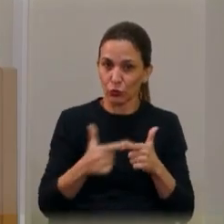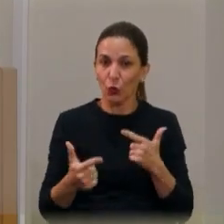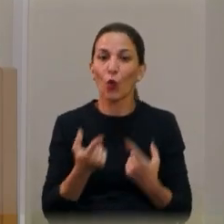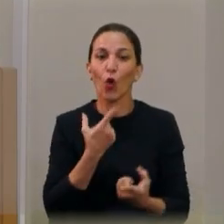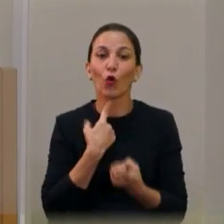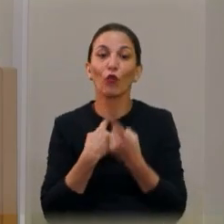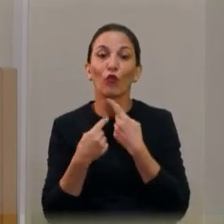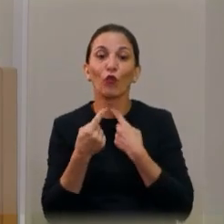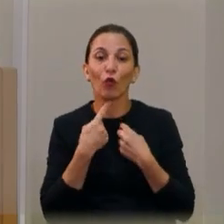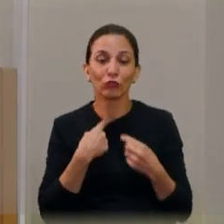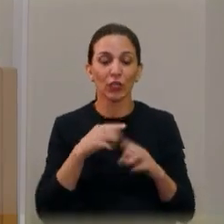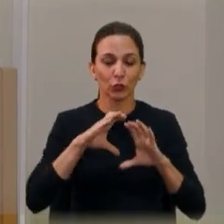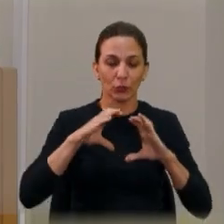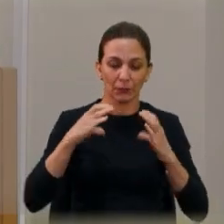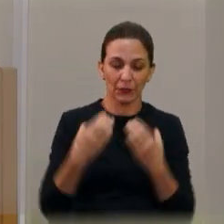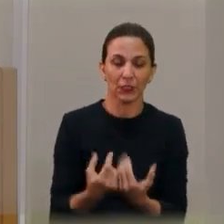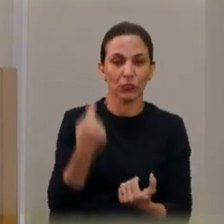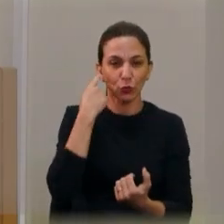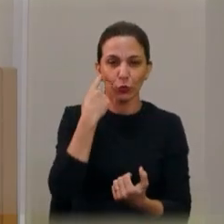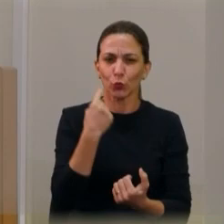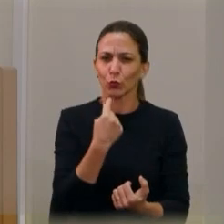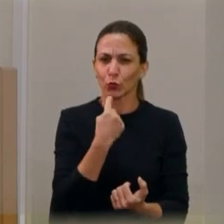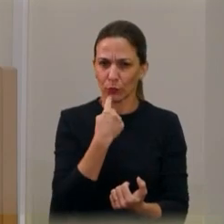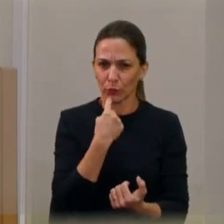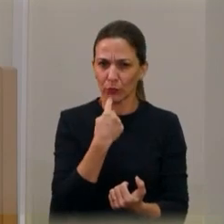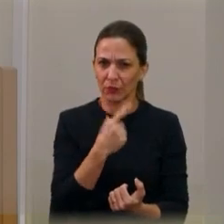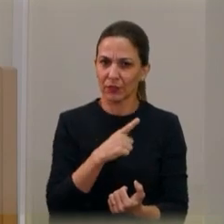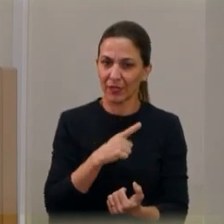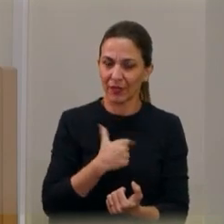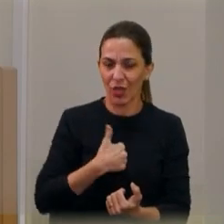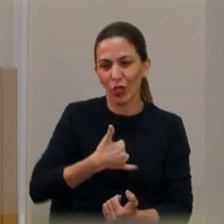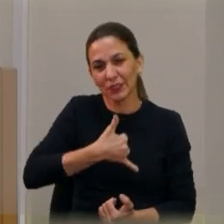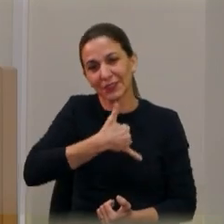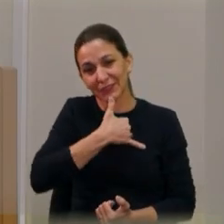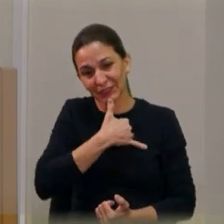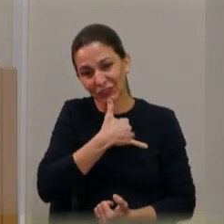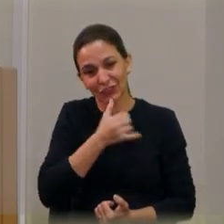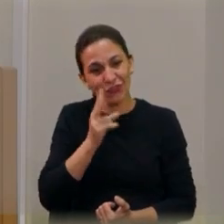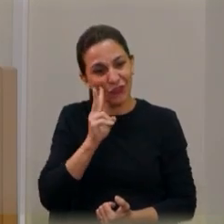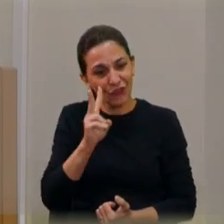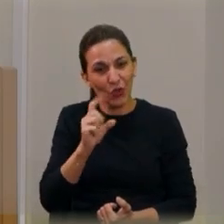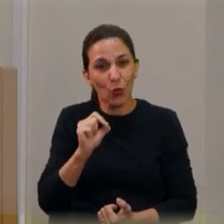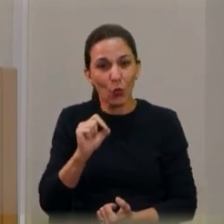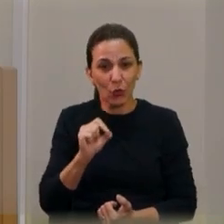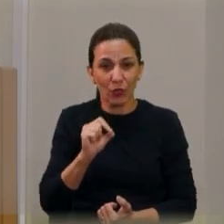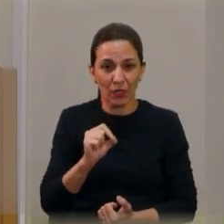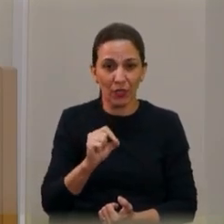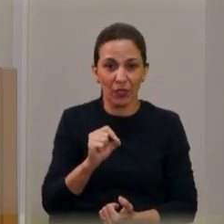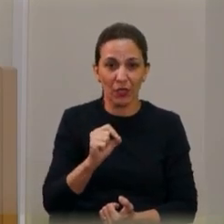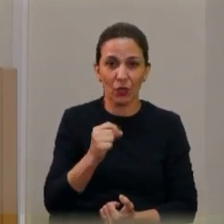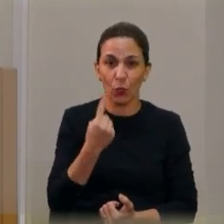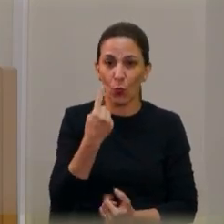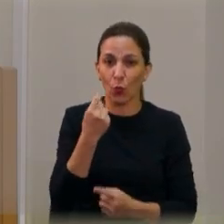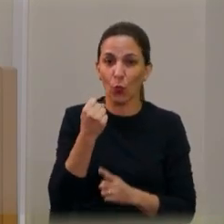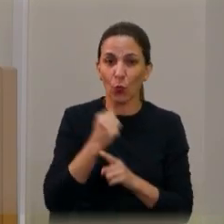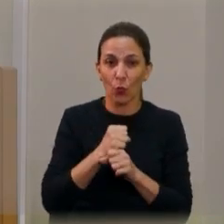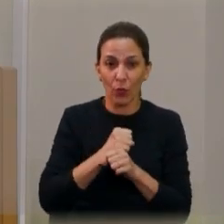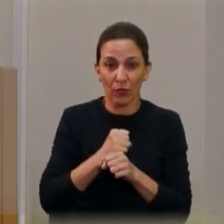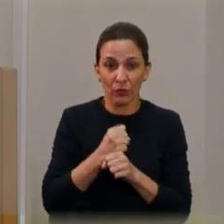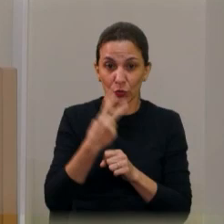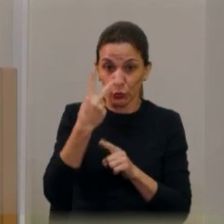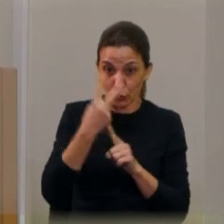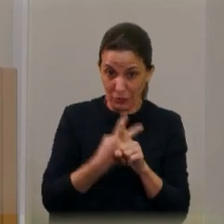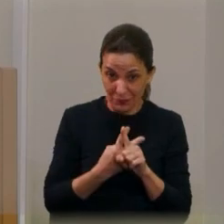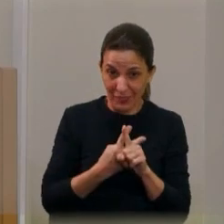a vontade da comunidade surda e eu fico muito triste quando a gente vê que em um ano e dois meses se passou